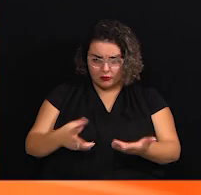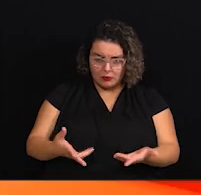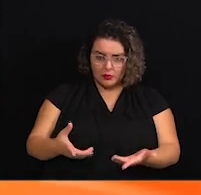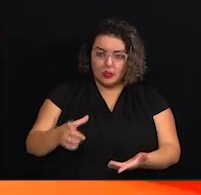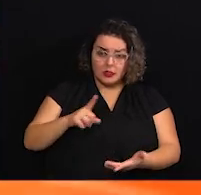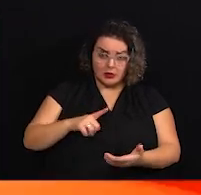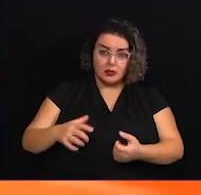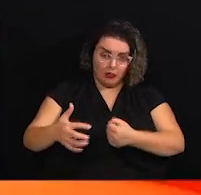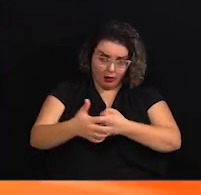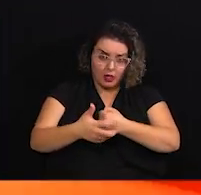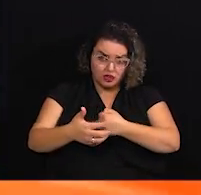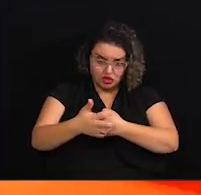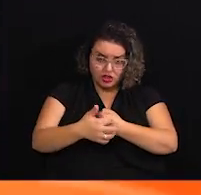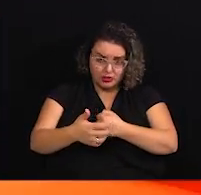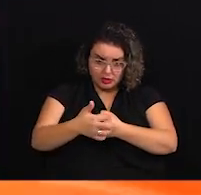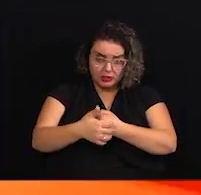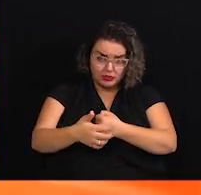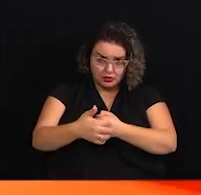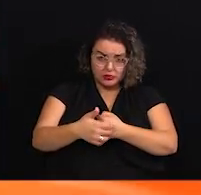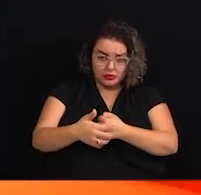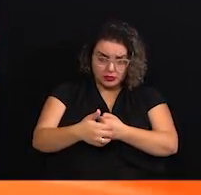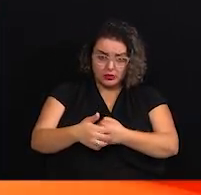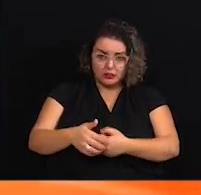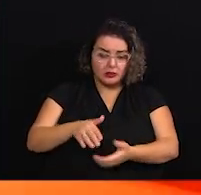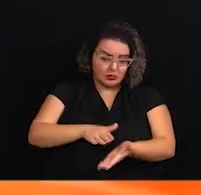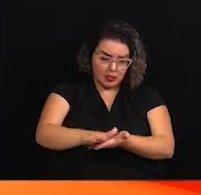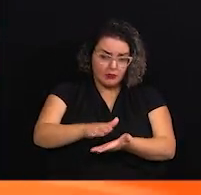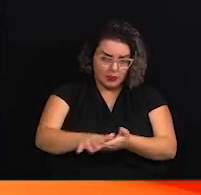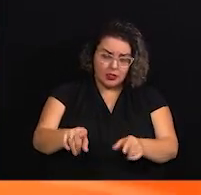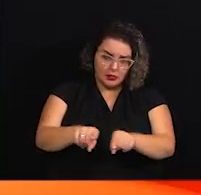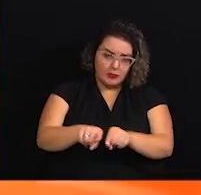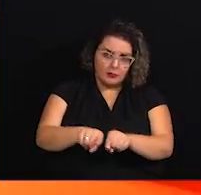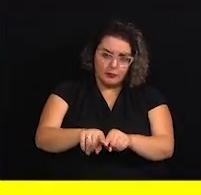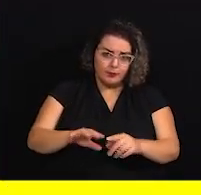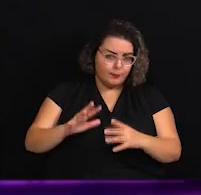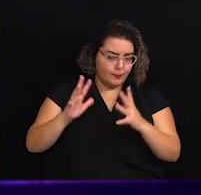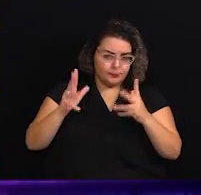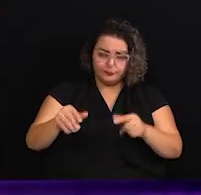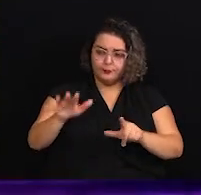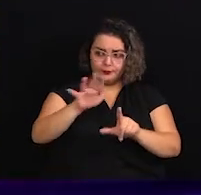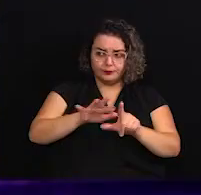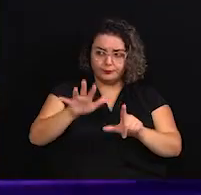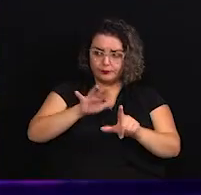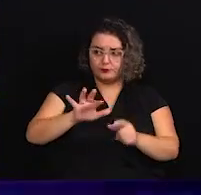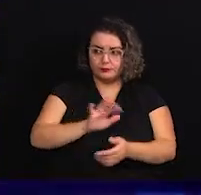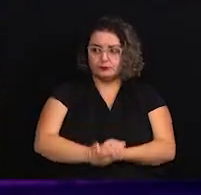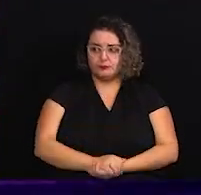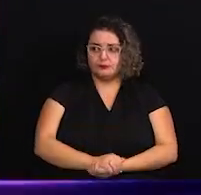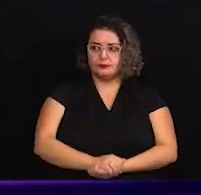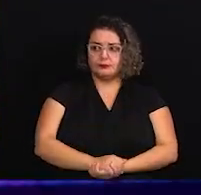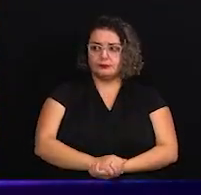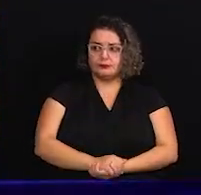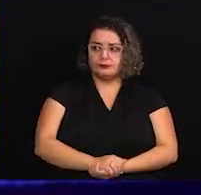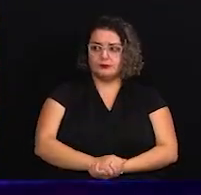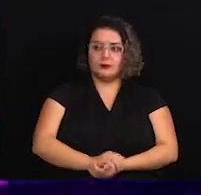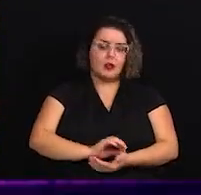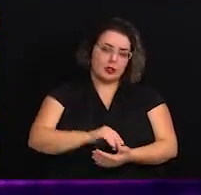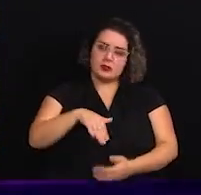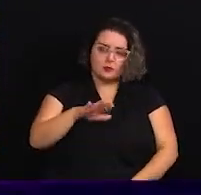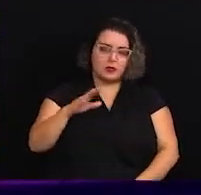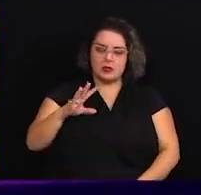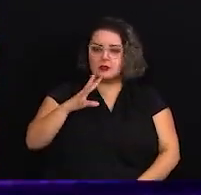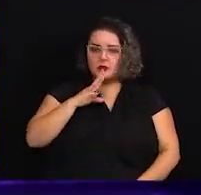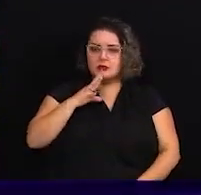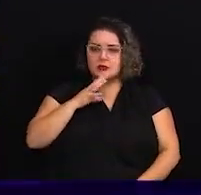versão digital e a versão impressa, em todas as plataformas. São várias, mas as mais conhecidas são essas, né?